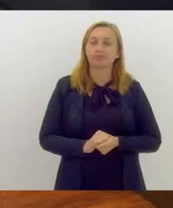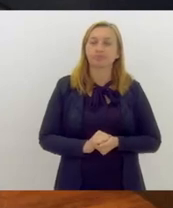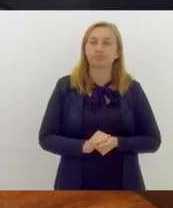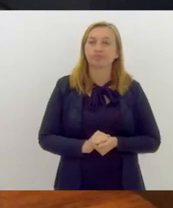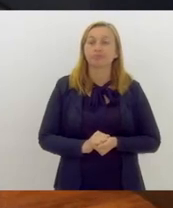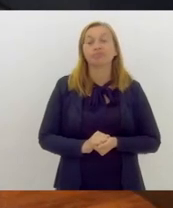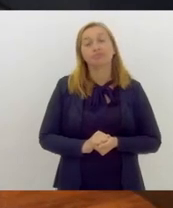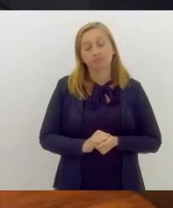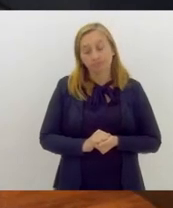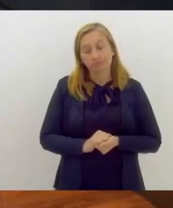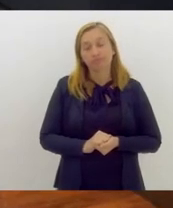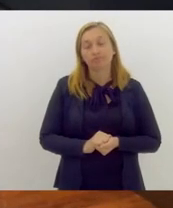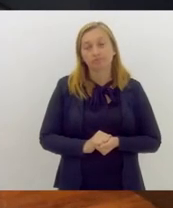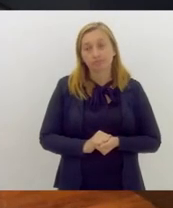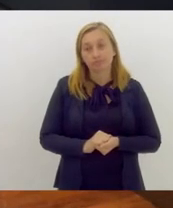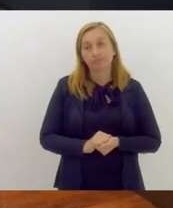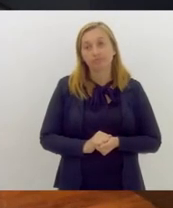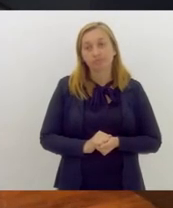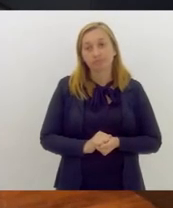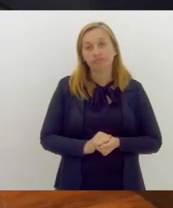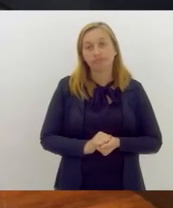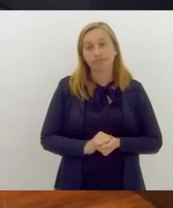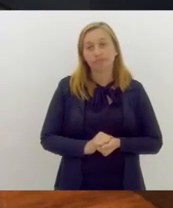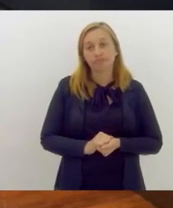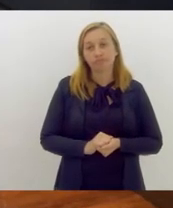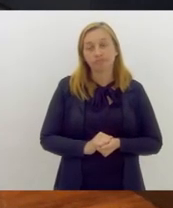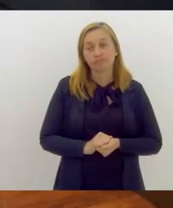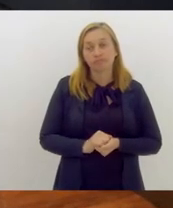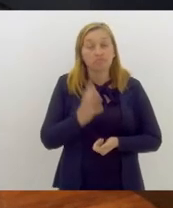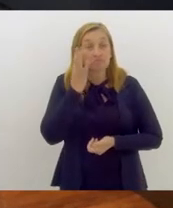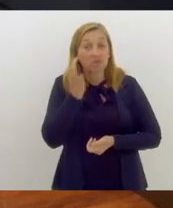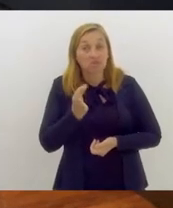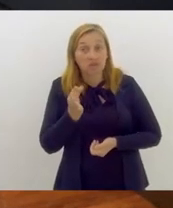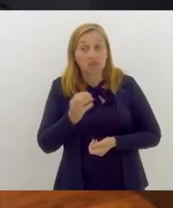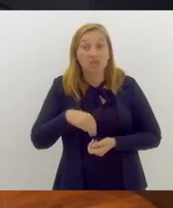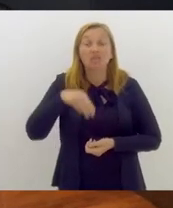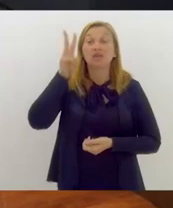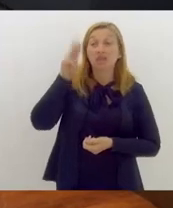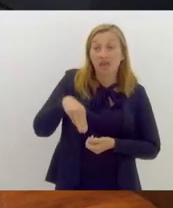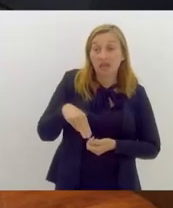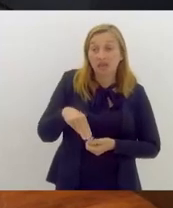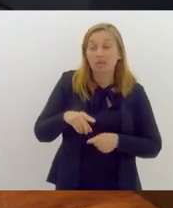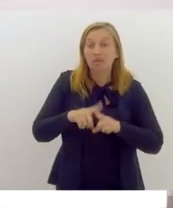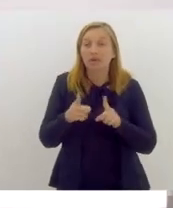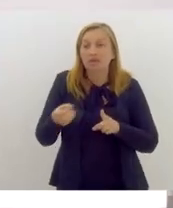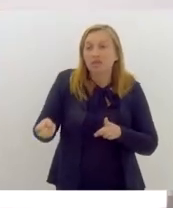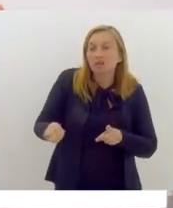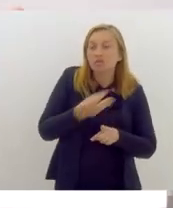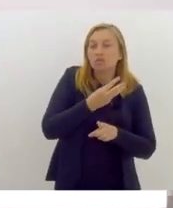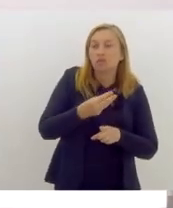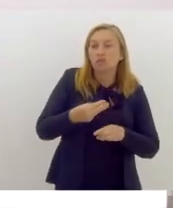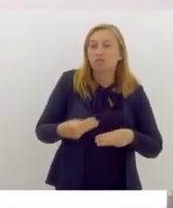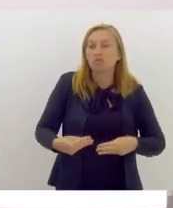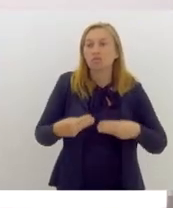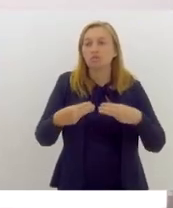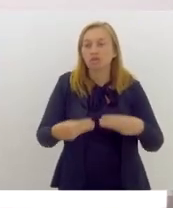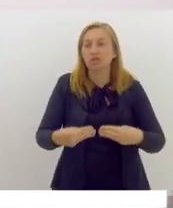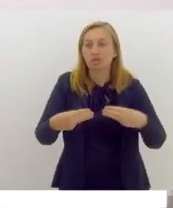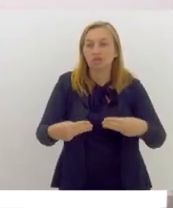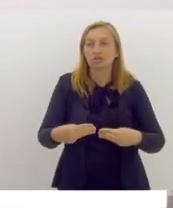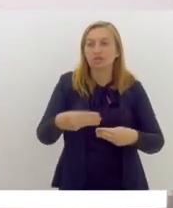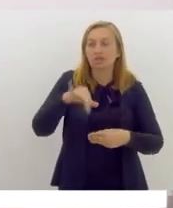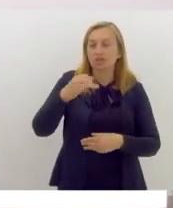vai mudar o presidente da república por via de consequência eu não sei quem vai ser mas vai ter um novo Ministro de Minas e energia